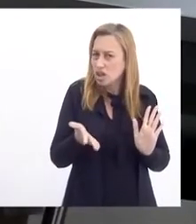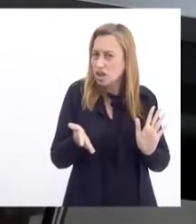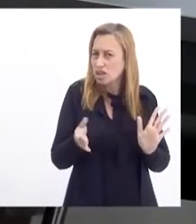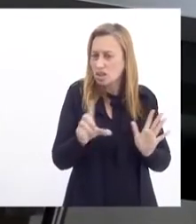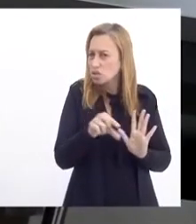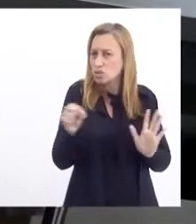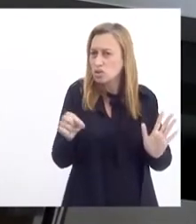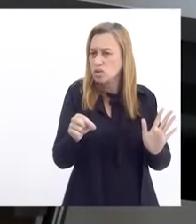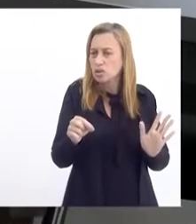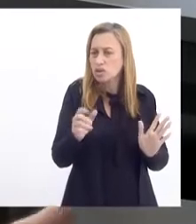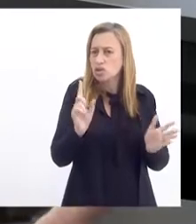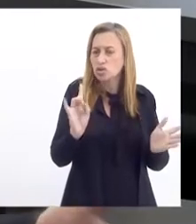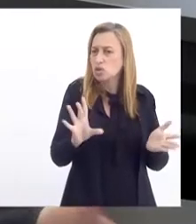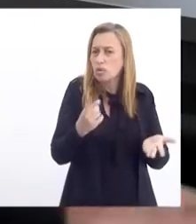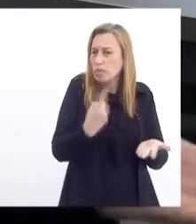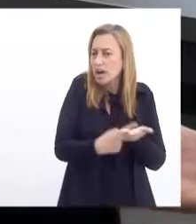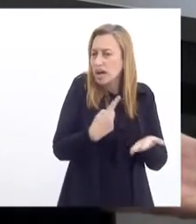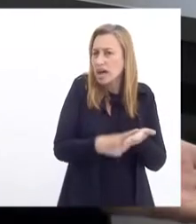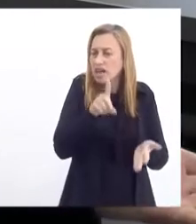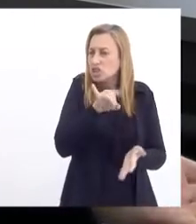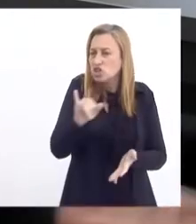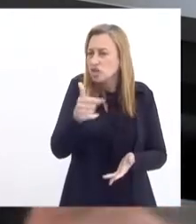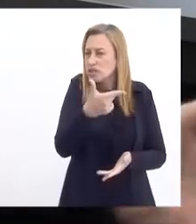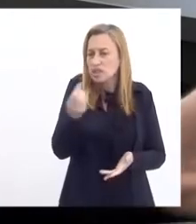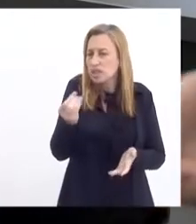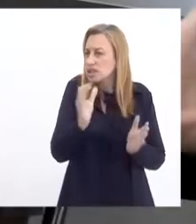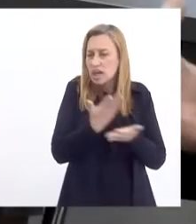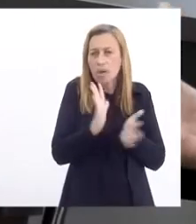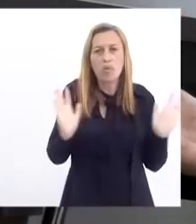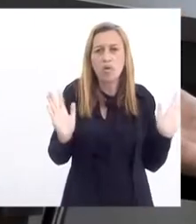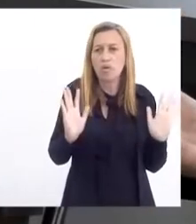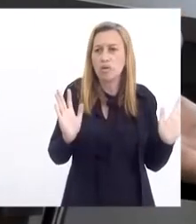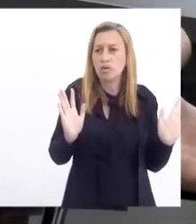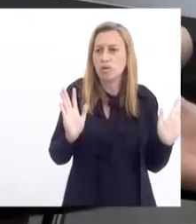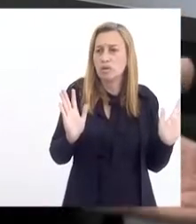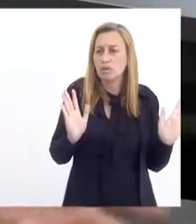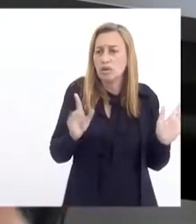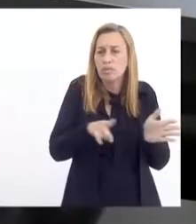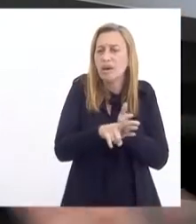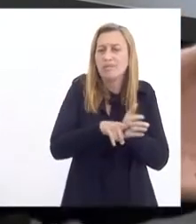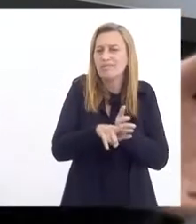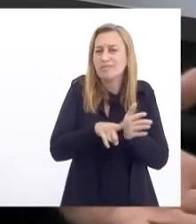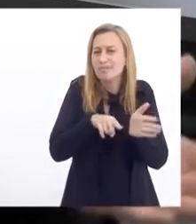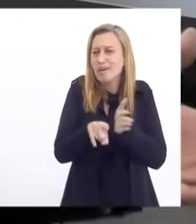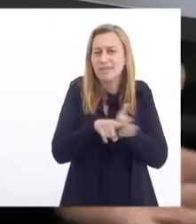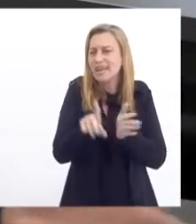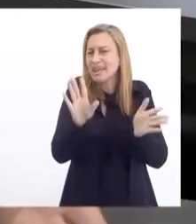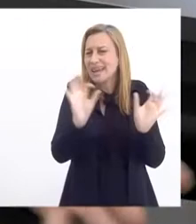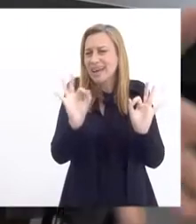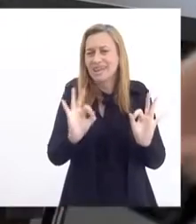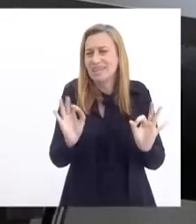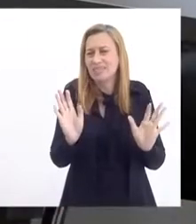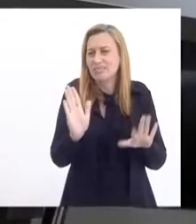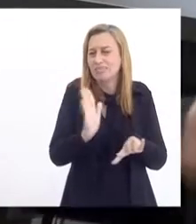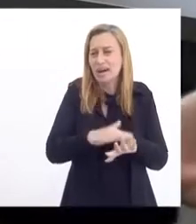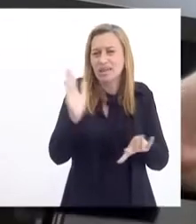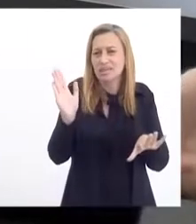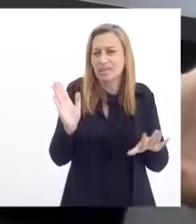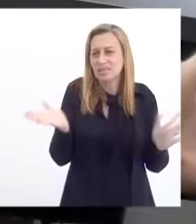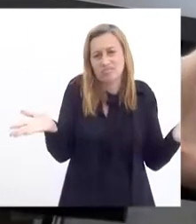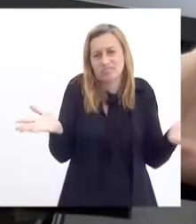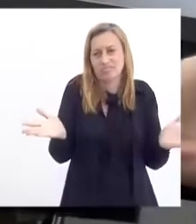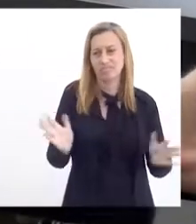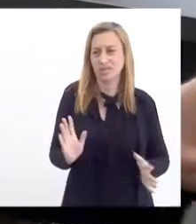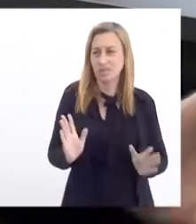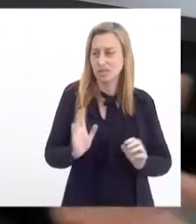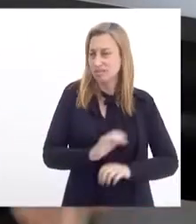dia 26, é dia 26, acabou, não tem que consultar mais nada, senão... Sim. Quem é que... Olha que belo espaço aqui.